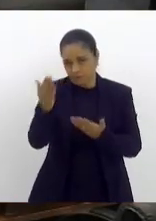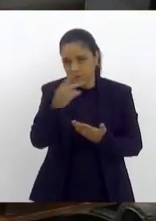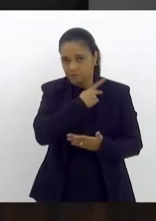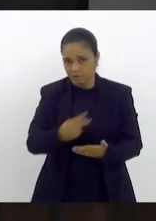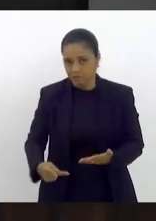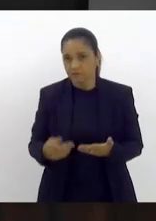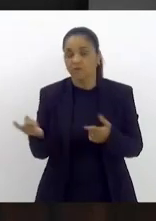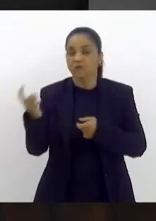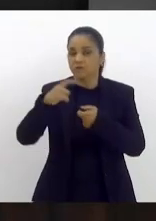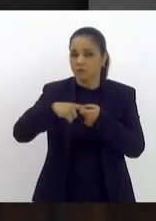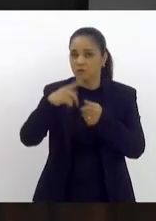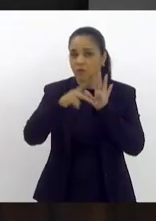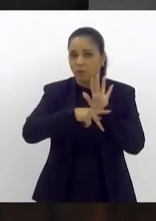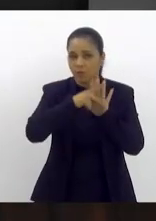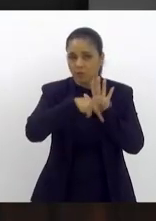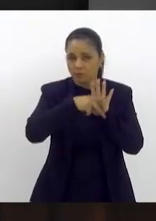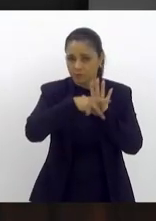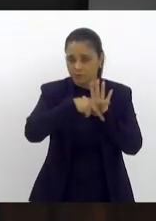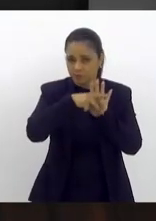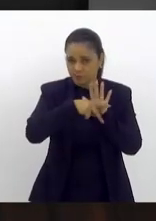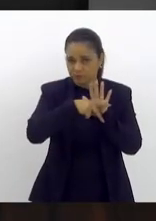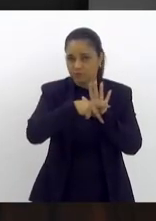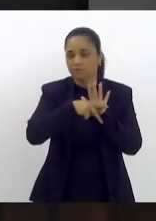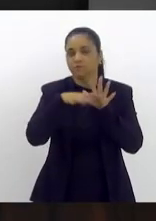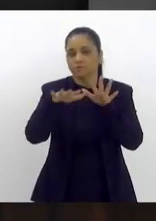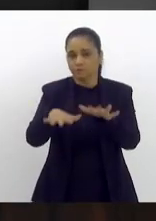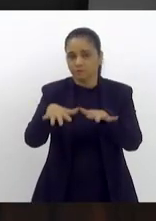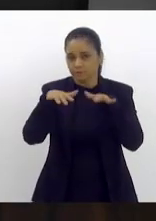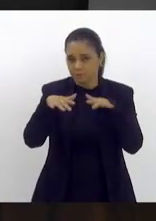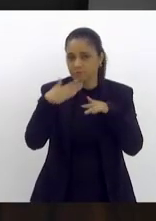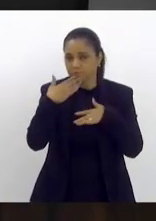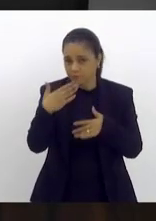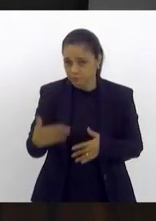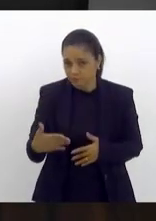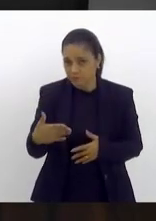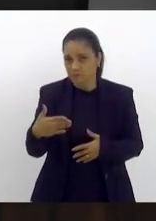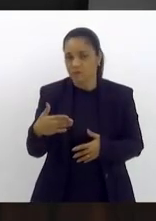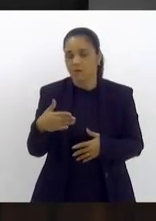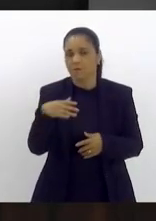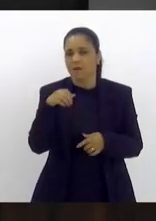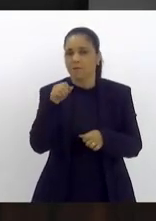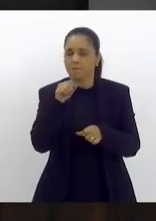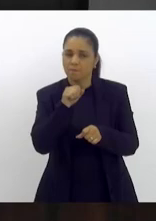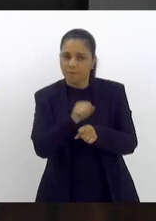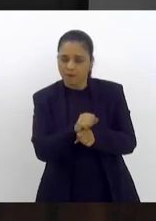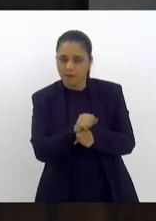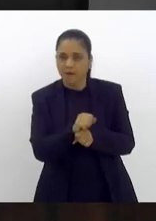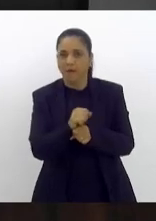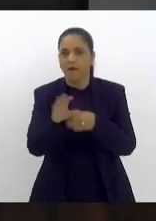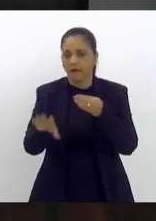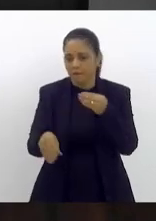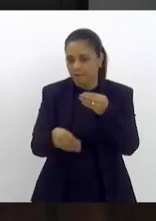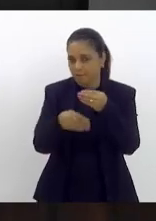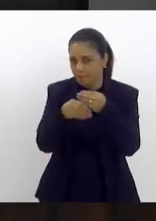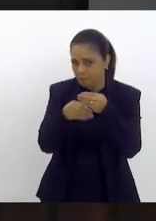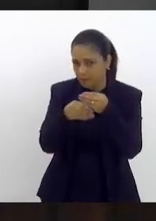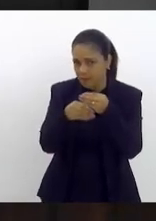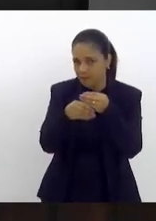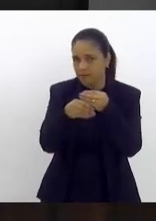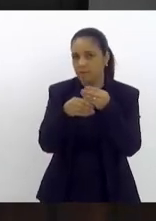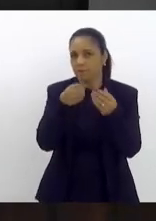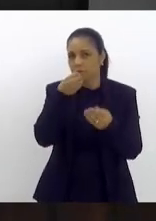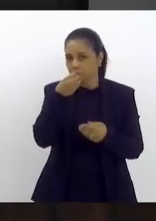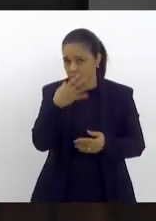Retornando com o projeto que eu tinha pedido ao plenário para dar uma pausa para a gente analisar a emenda que foi colocada, a emenda muito